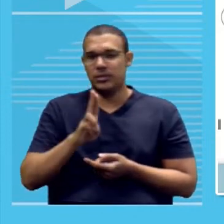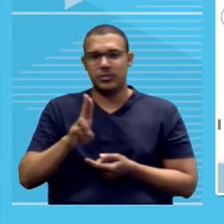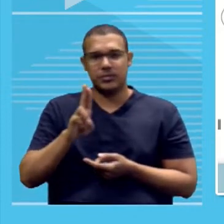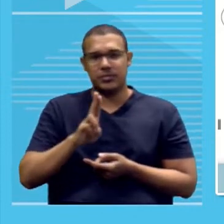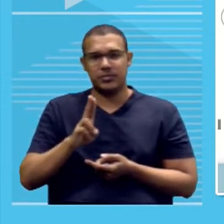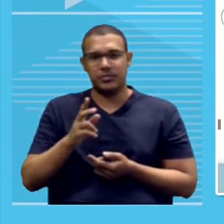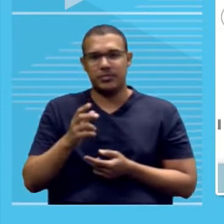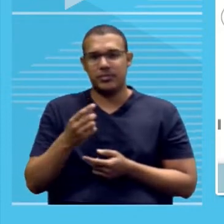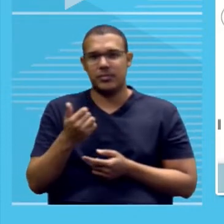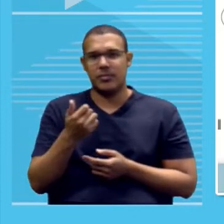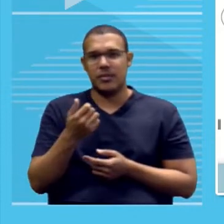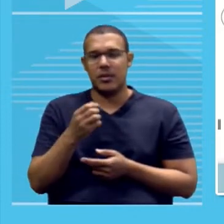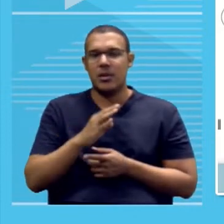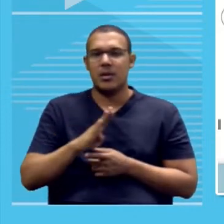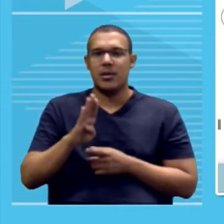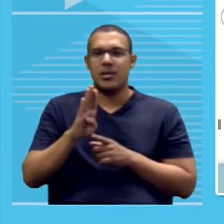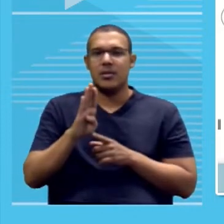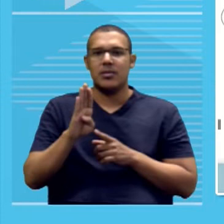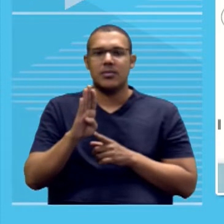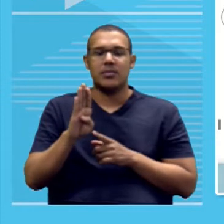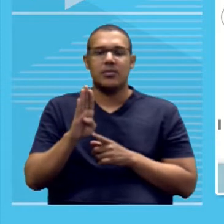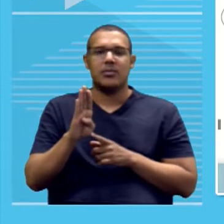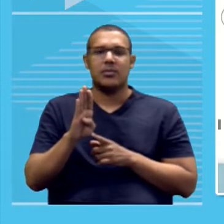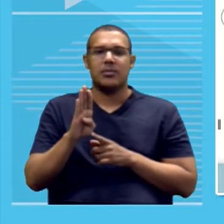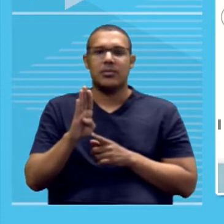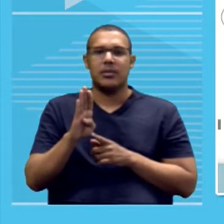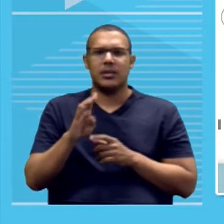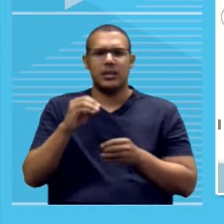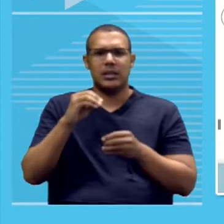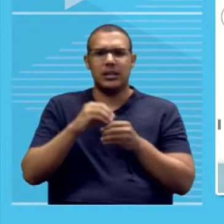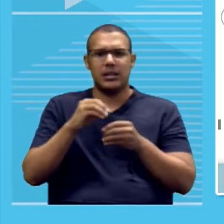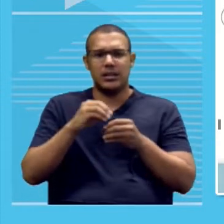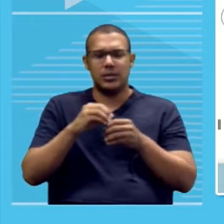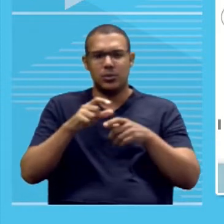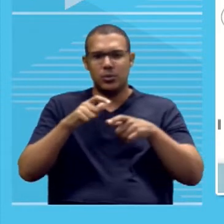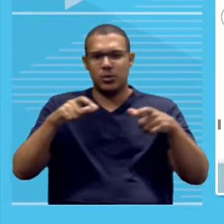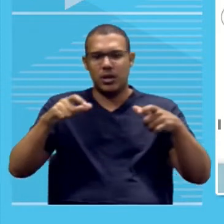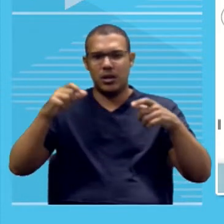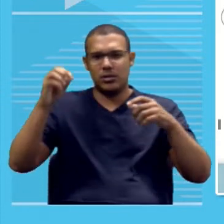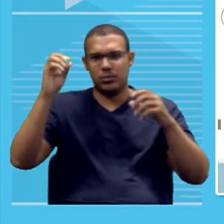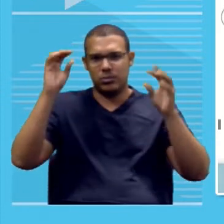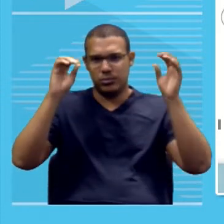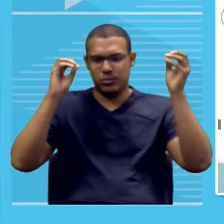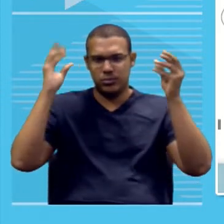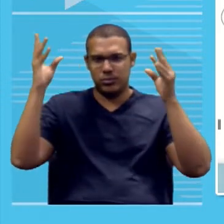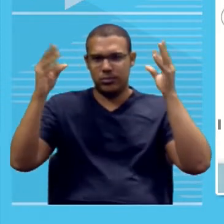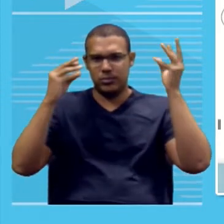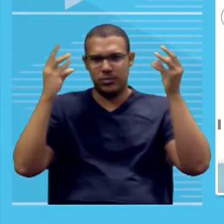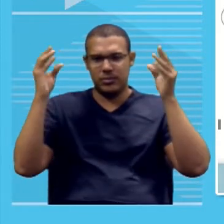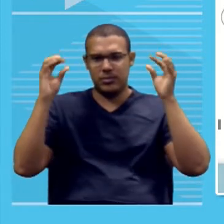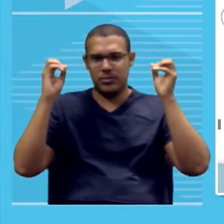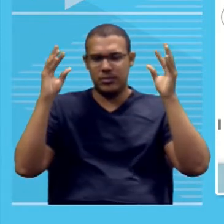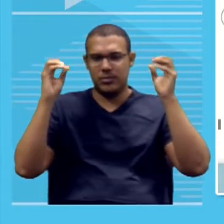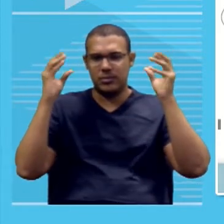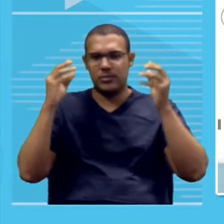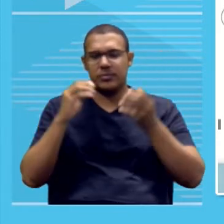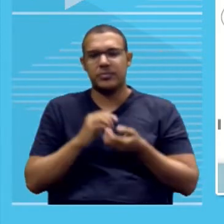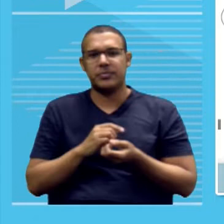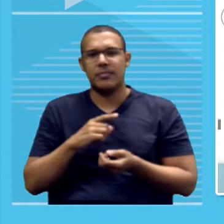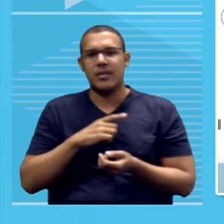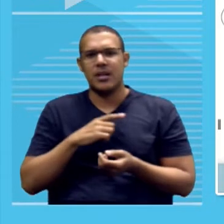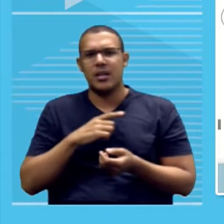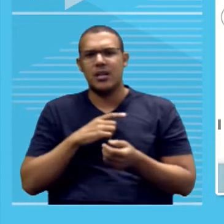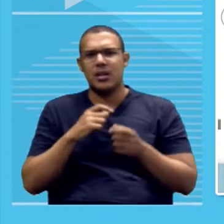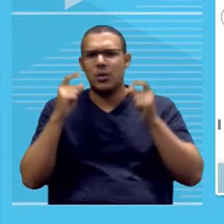Efeito Doppler é um efeito que existe na ambulância, por exemplo. Quando a ambulância está aproximando de você, ela tem um som